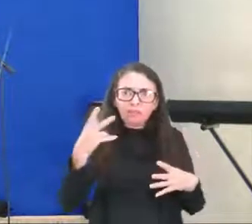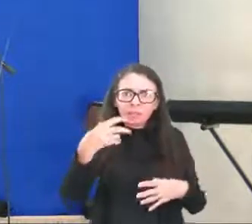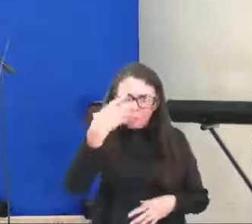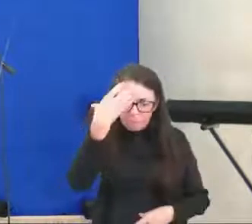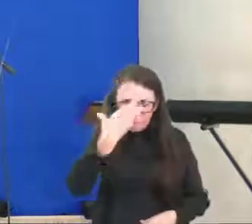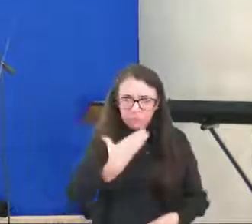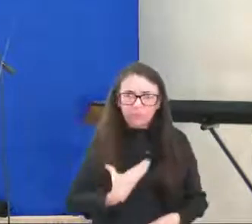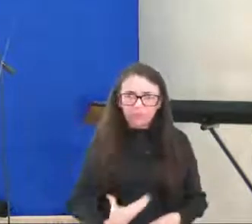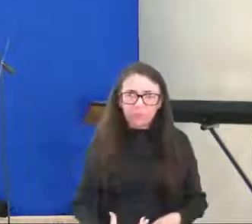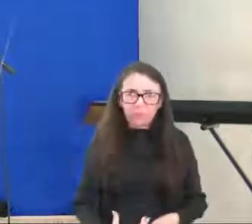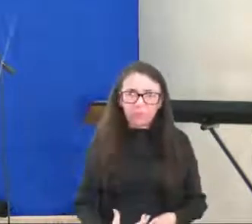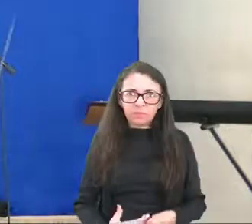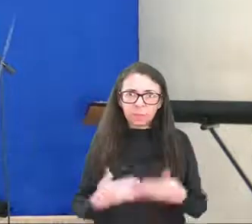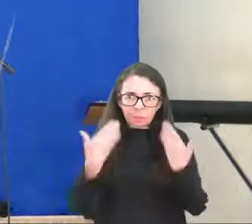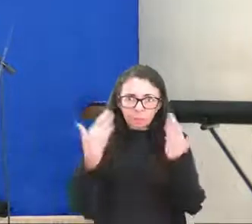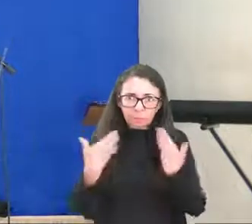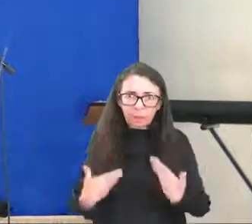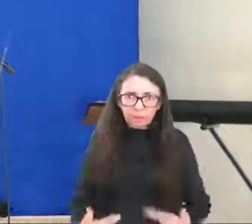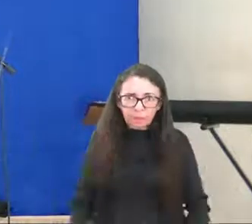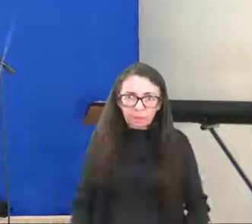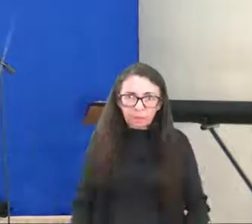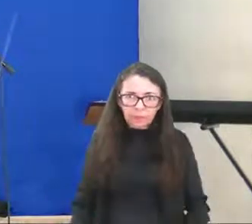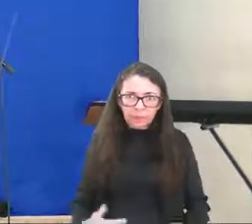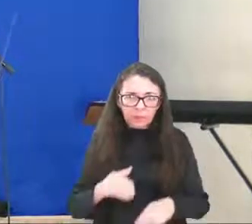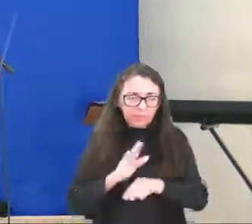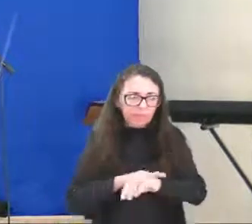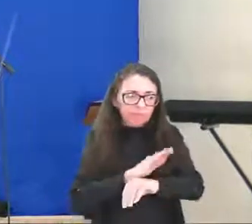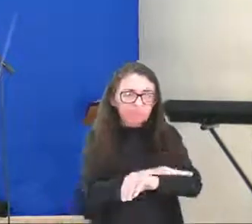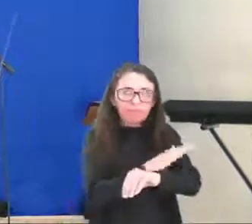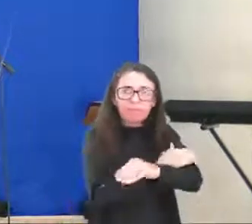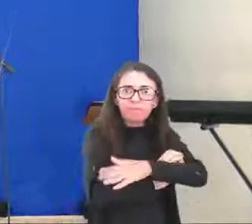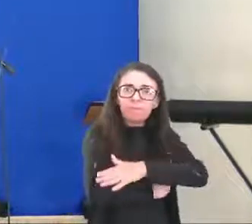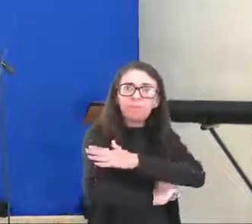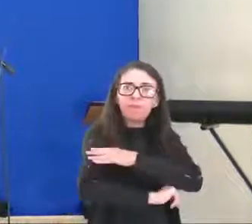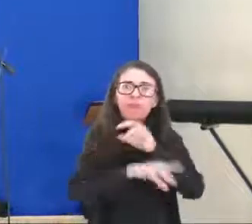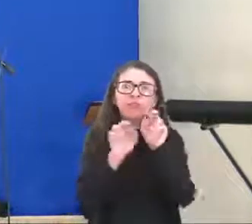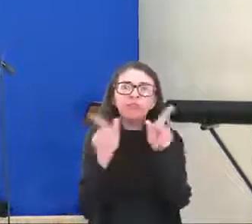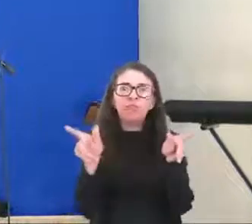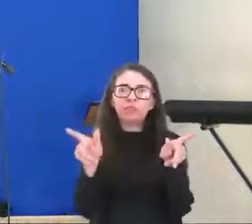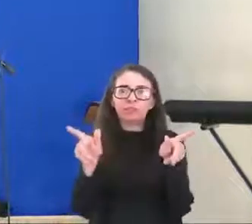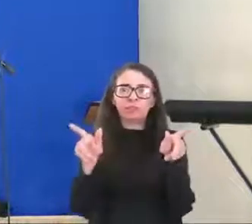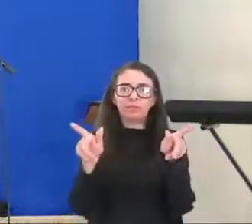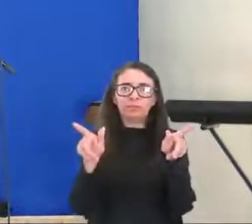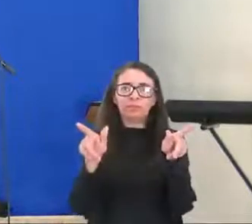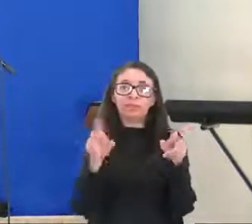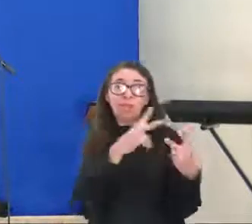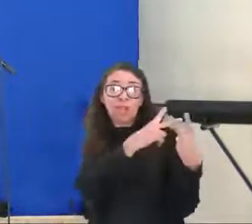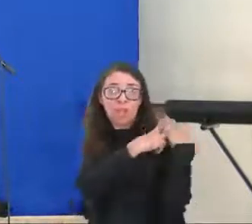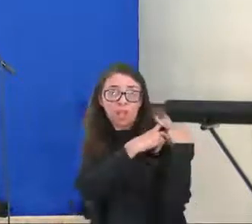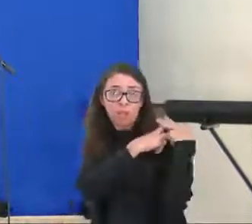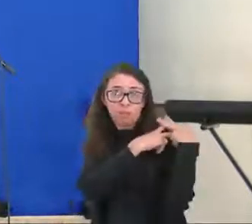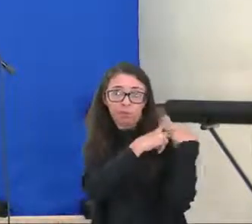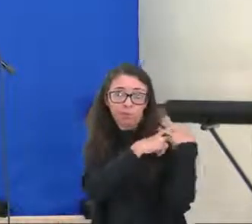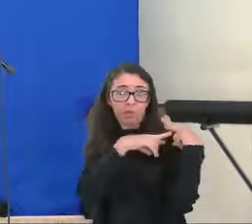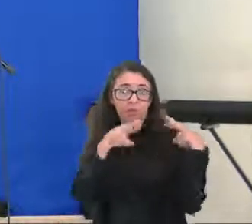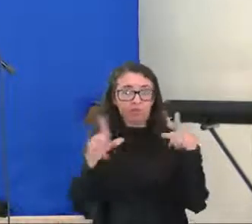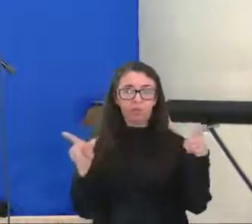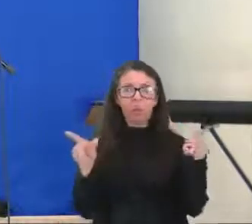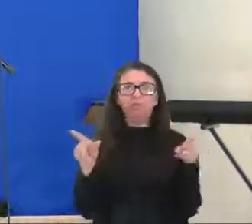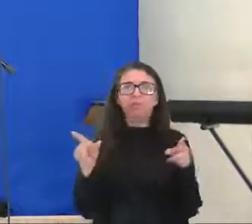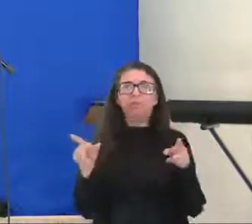espiritualmente falando, e que não cabe, que nem eu aqui, por exemplo, dando um exemplo, estou